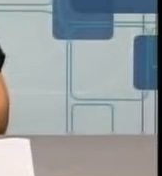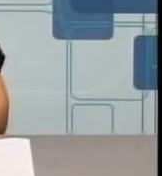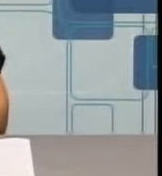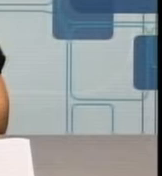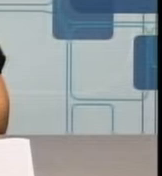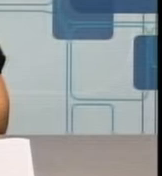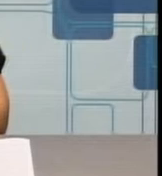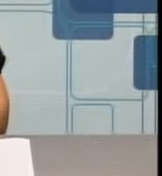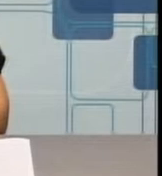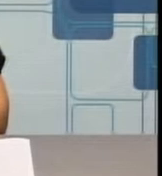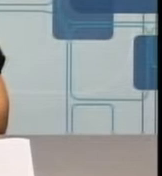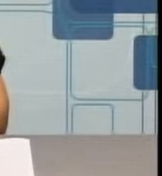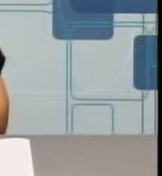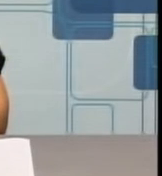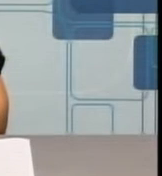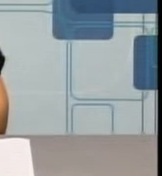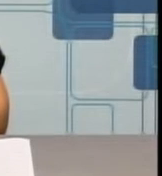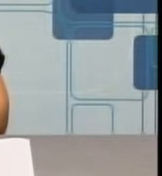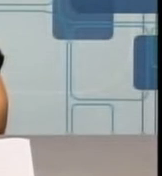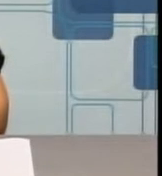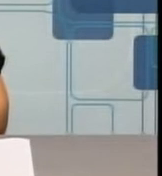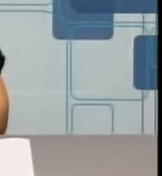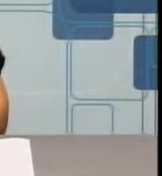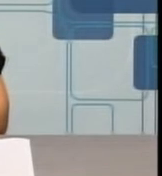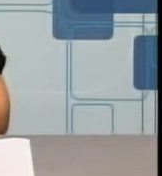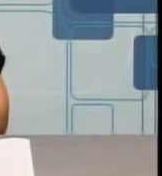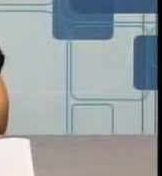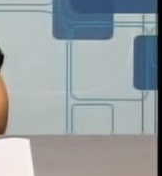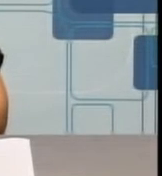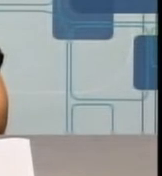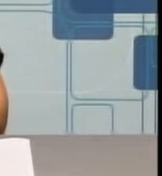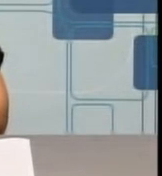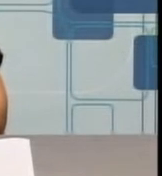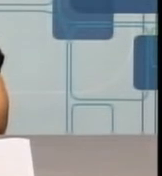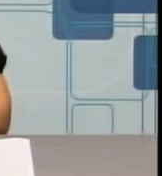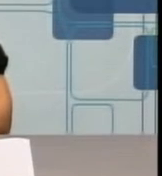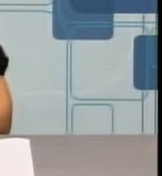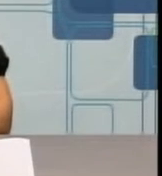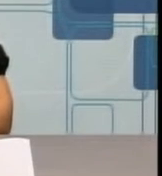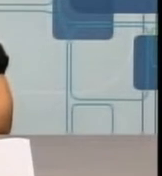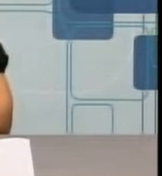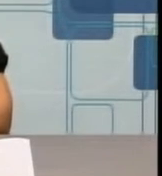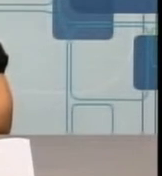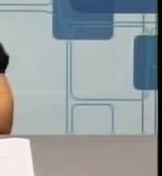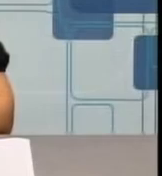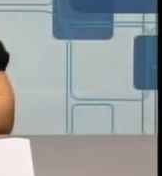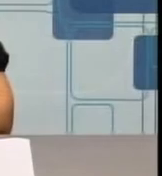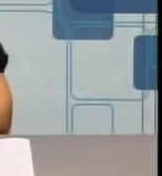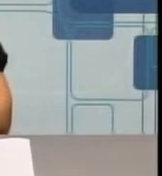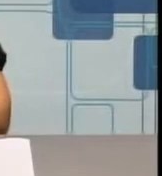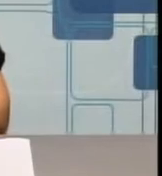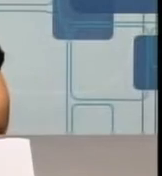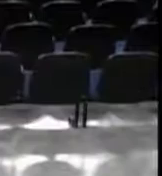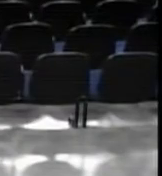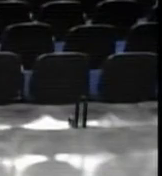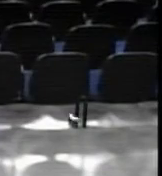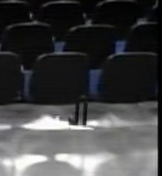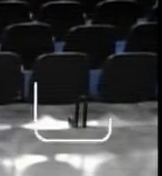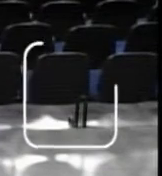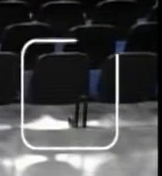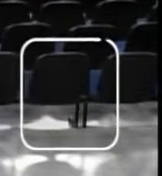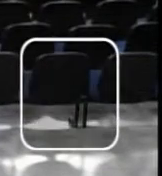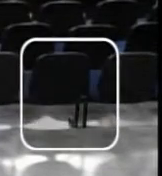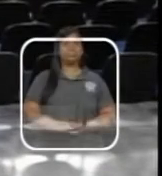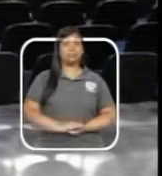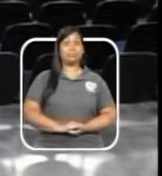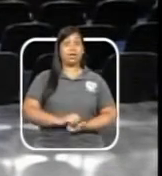E na última sessão ordinária, os vereadores discutiram 8 itens na ordem do dia. Você confere agora o resultado das votações.